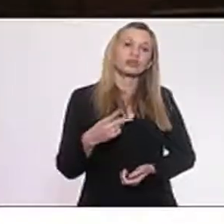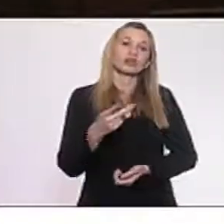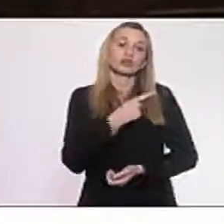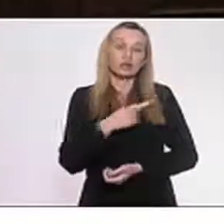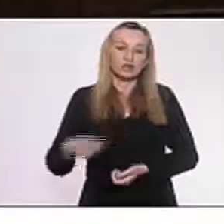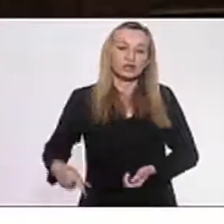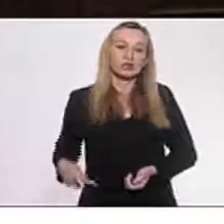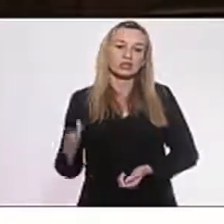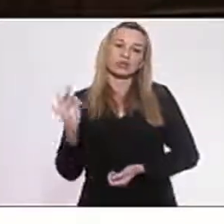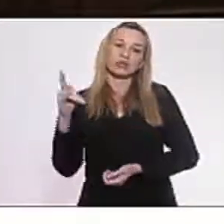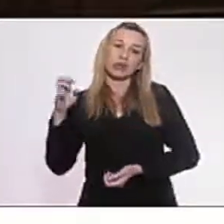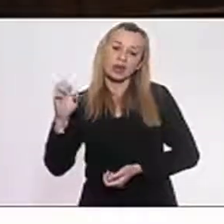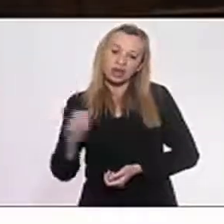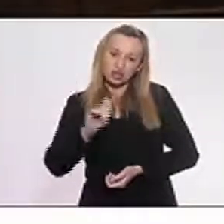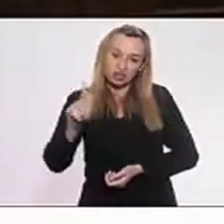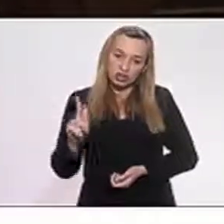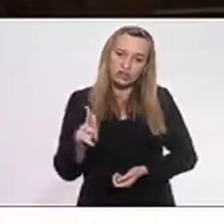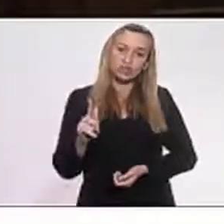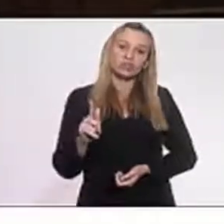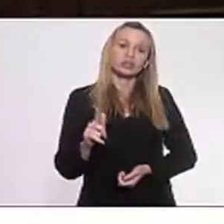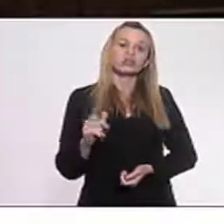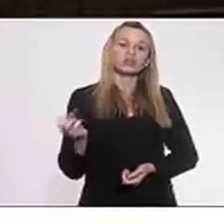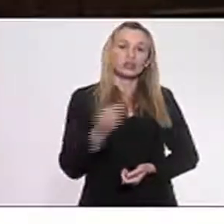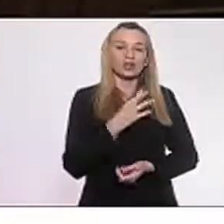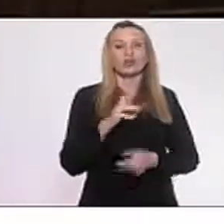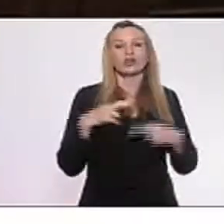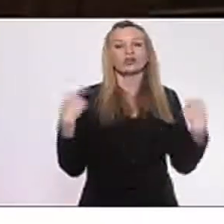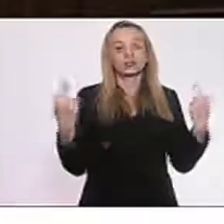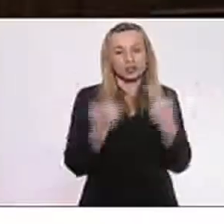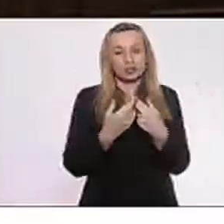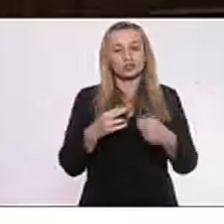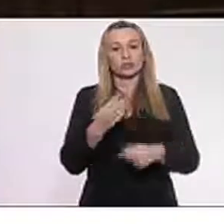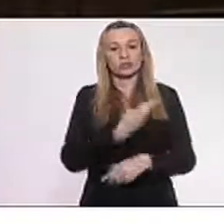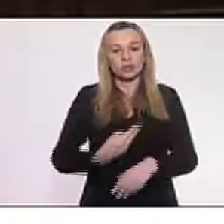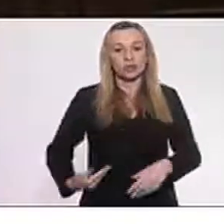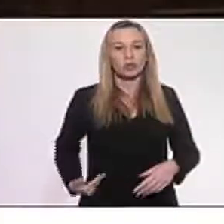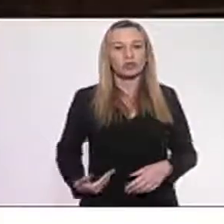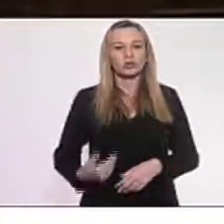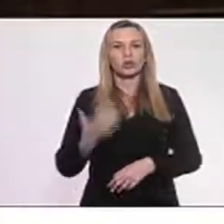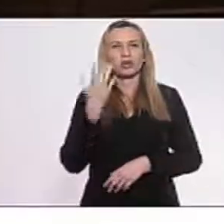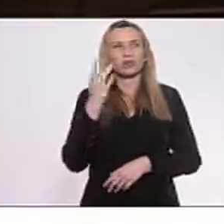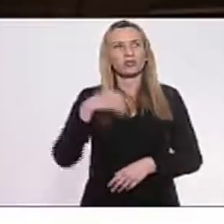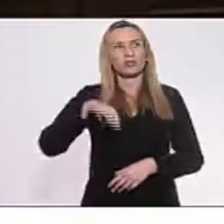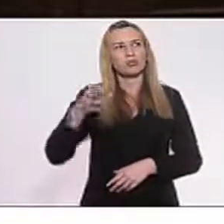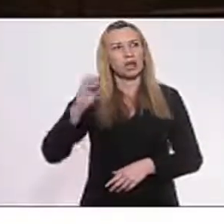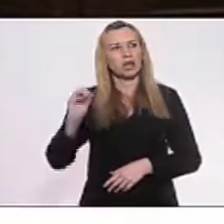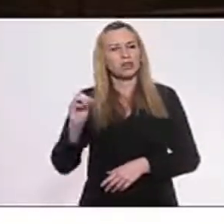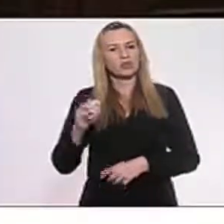FAPERJ em nova audiência pública que fizemos, especificamente sobre a FAPERJ, se não me engano, no mês de maio.